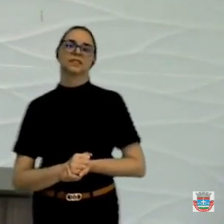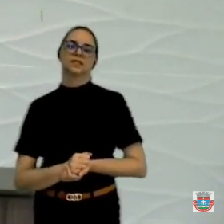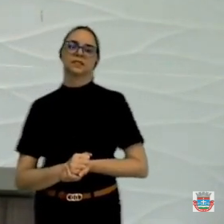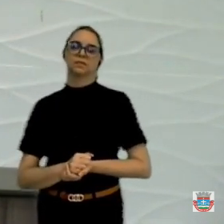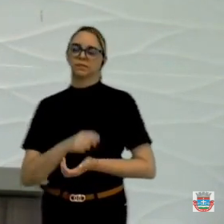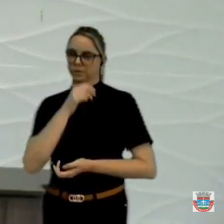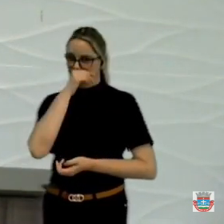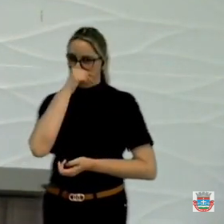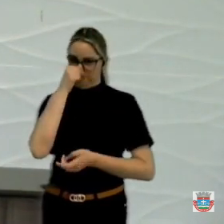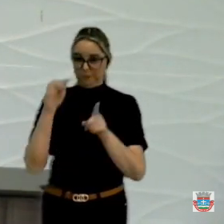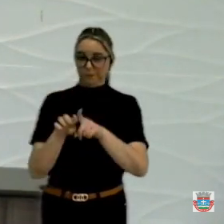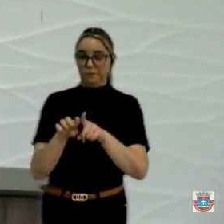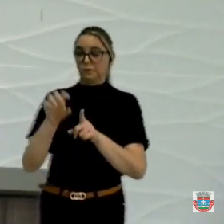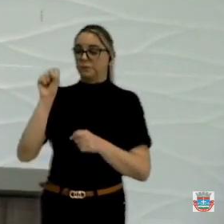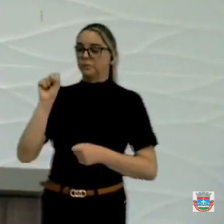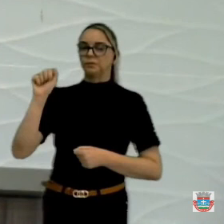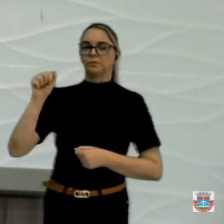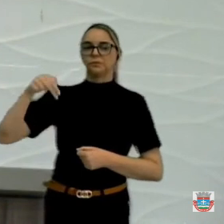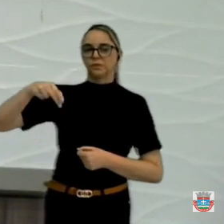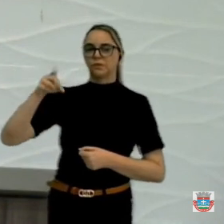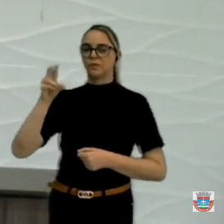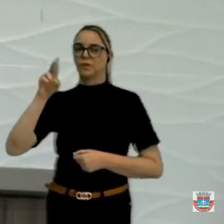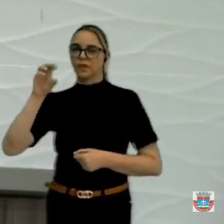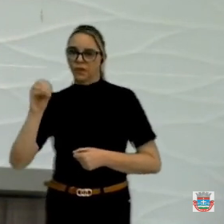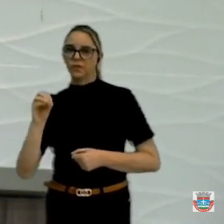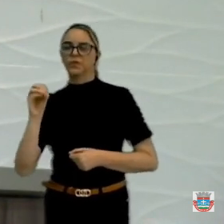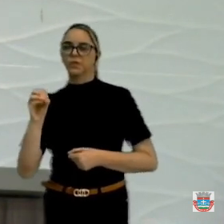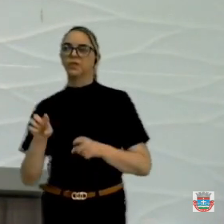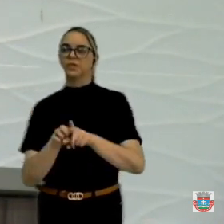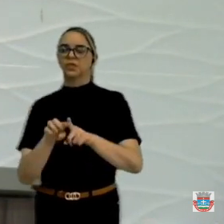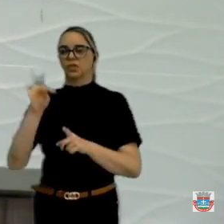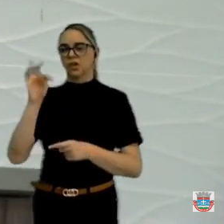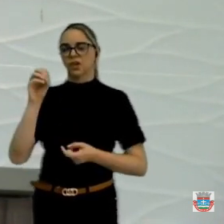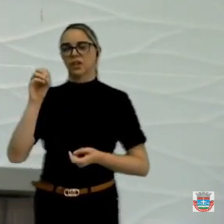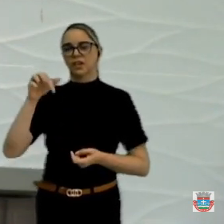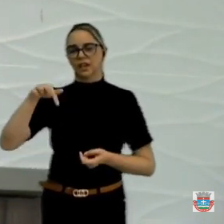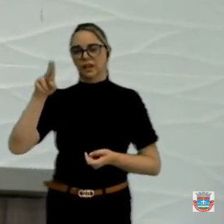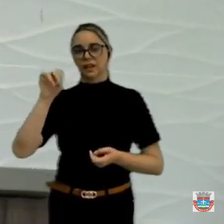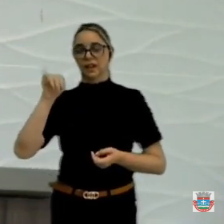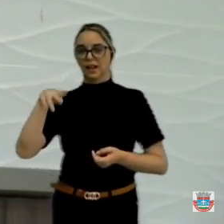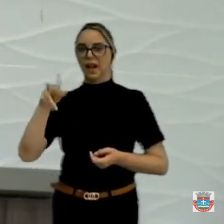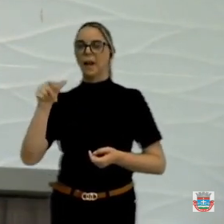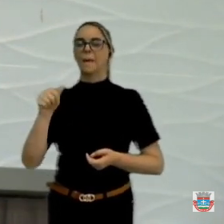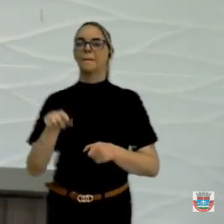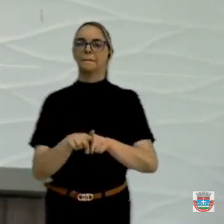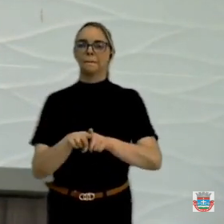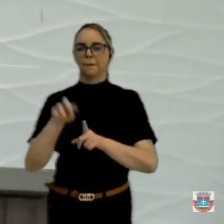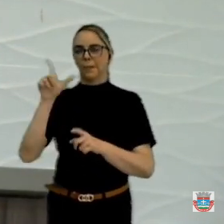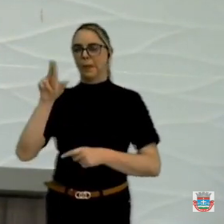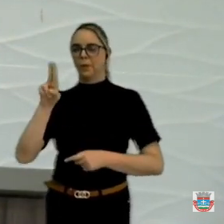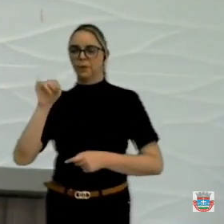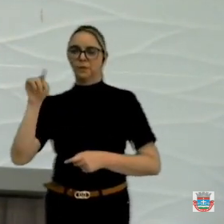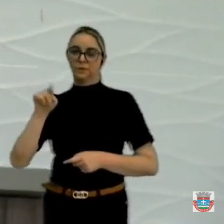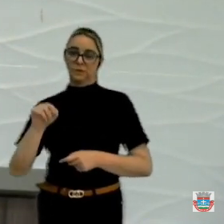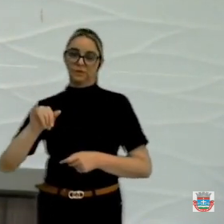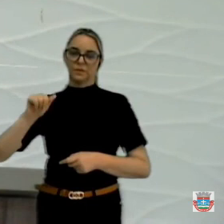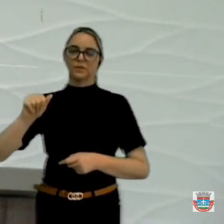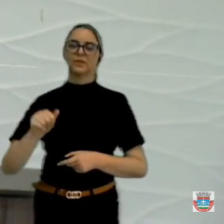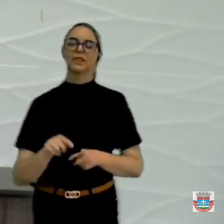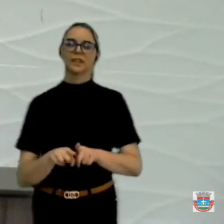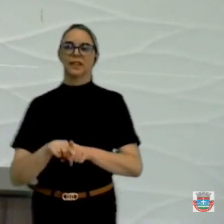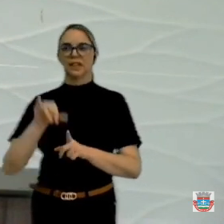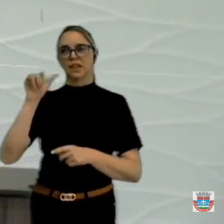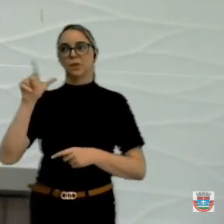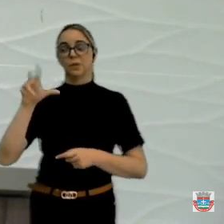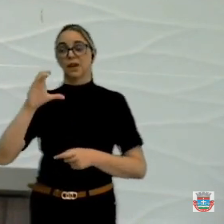também Sandro Silva, de Lima, Doquinha Carreteiro, a Luzia Martim, a Ilka Leandra